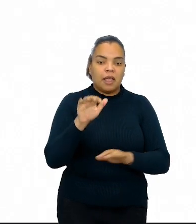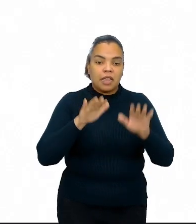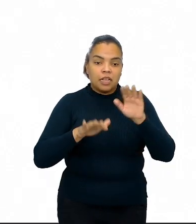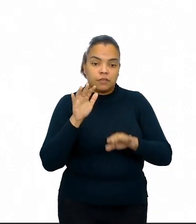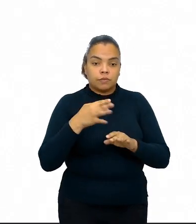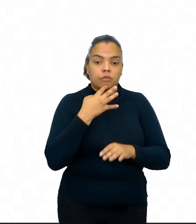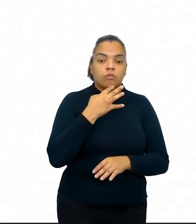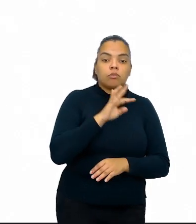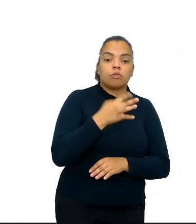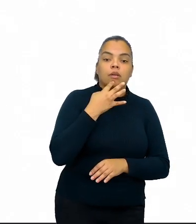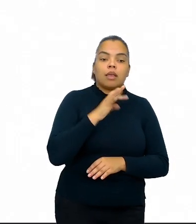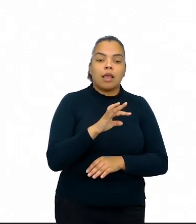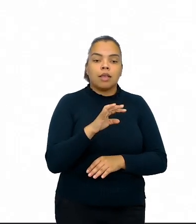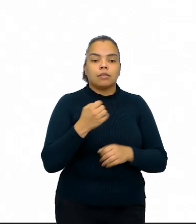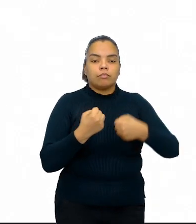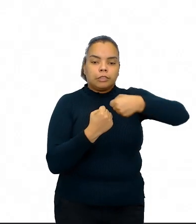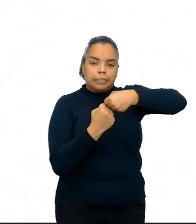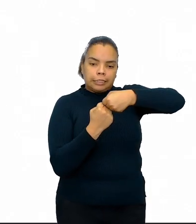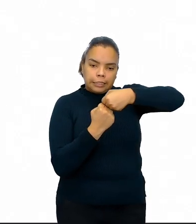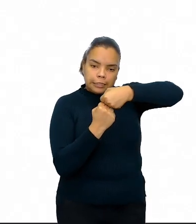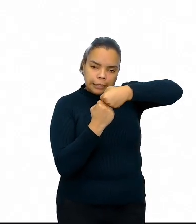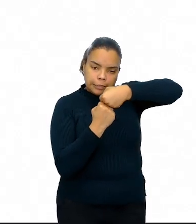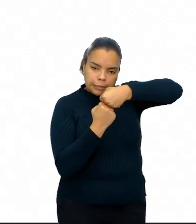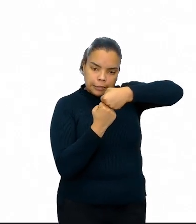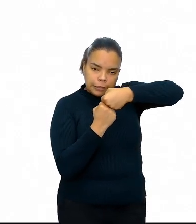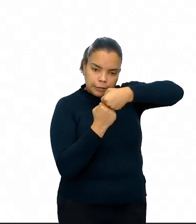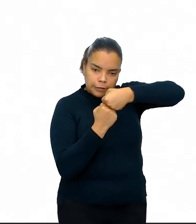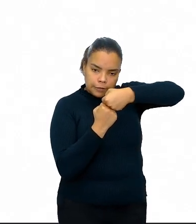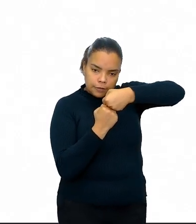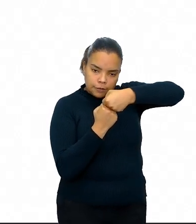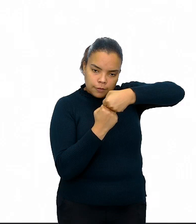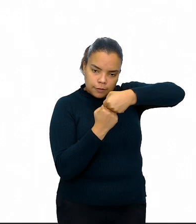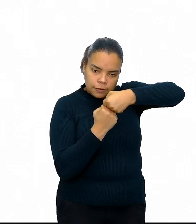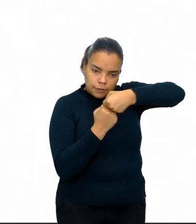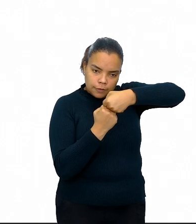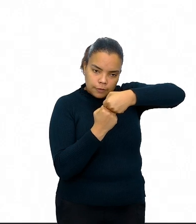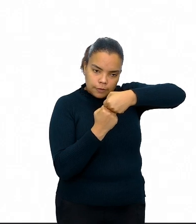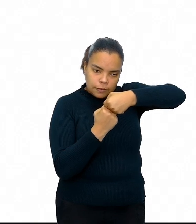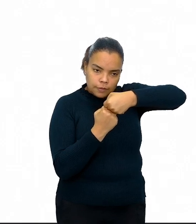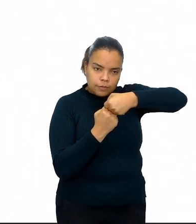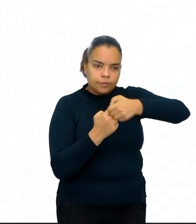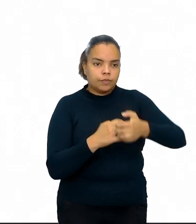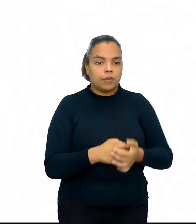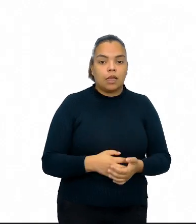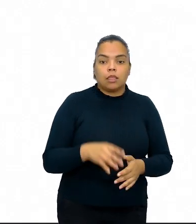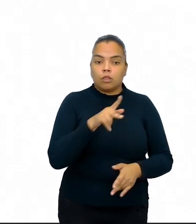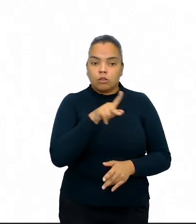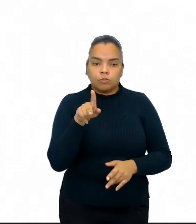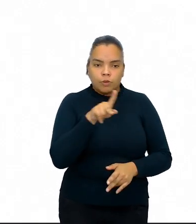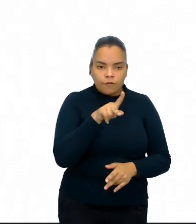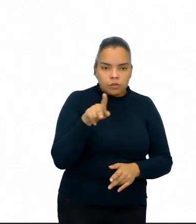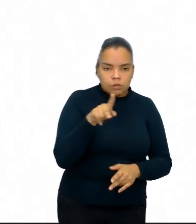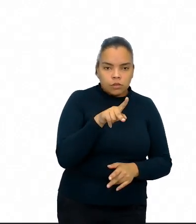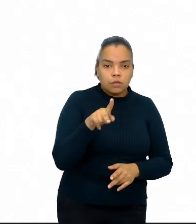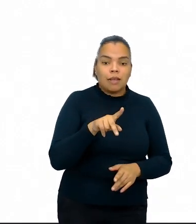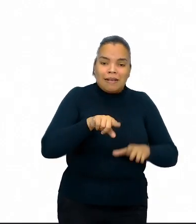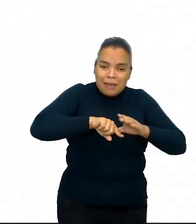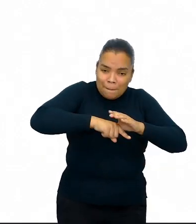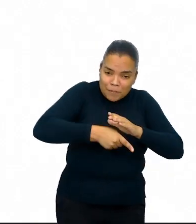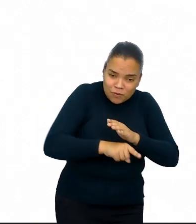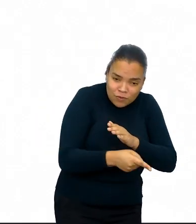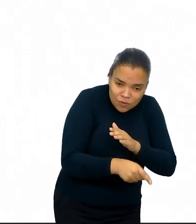relação, né? E se vocês, né, meus colegas professores e professoras, quiserem explorar ainda mais